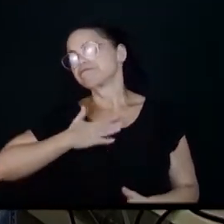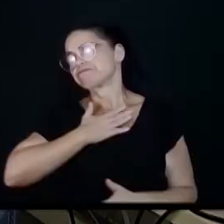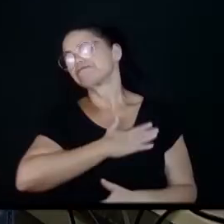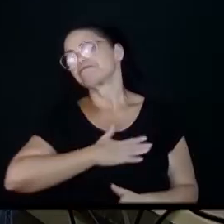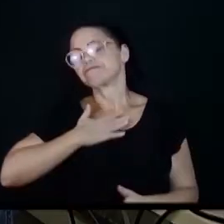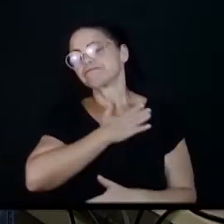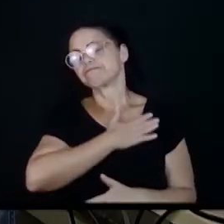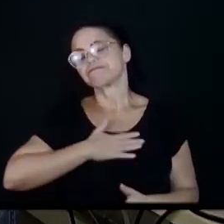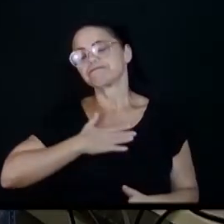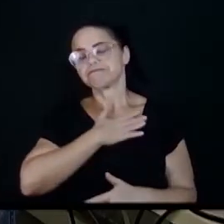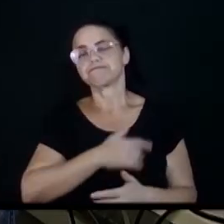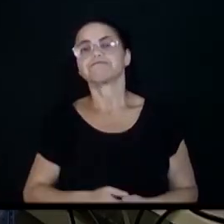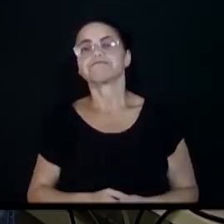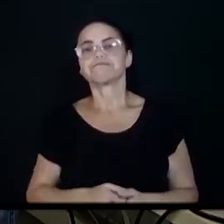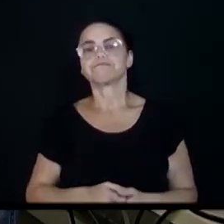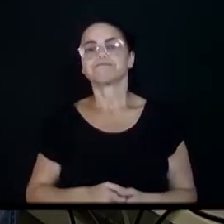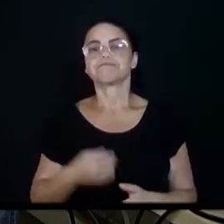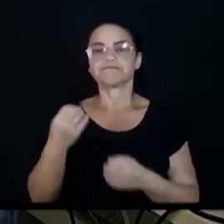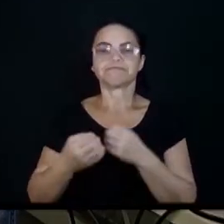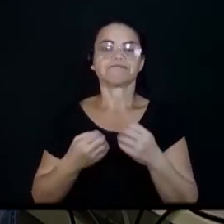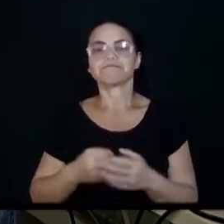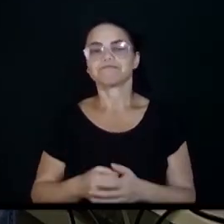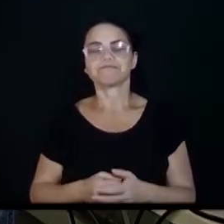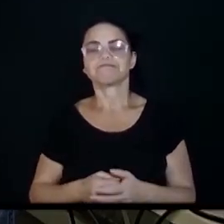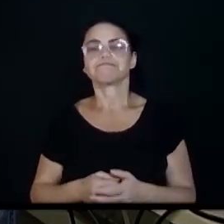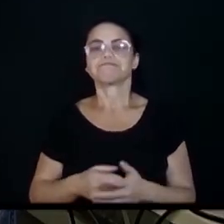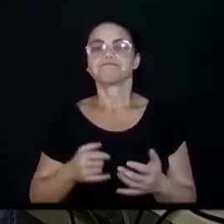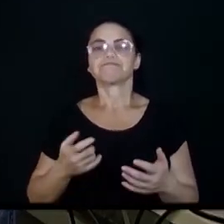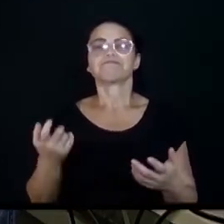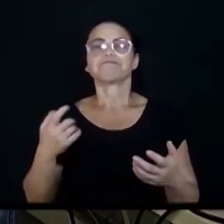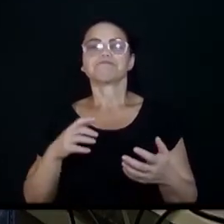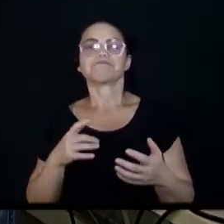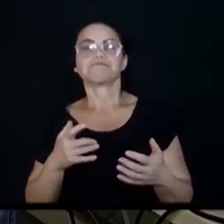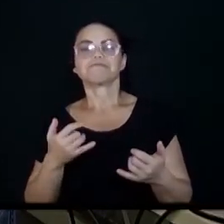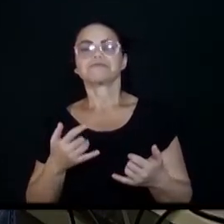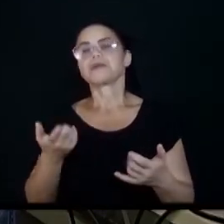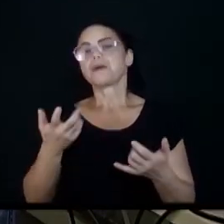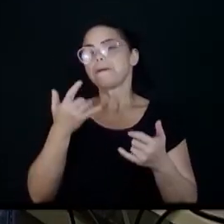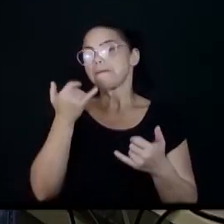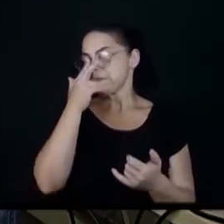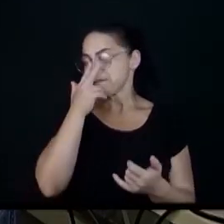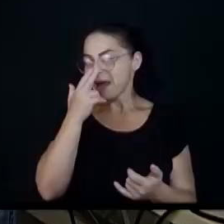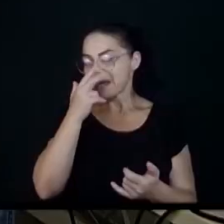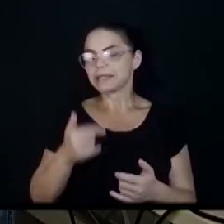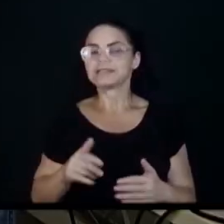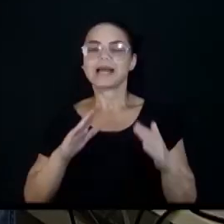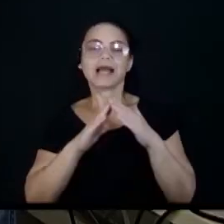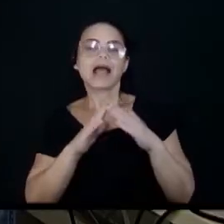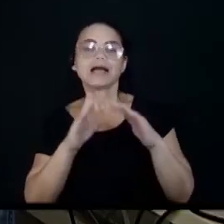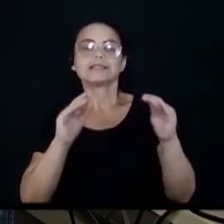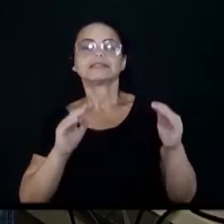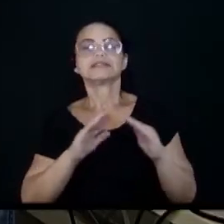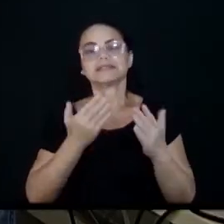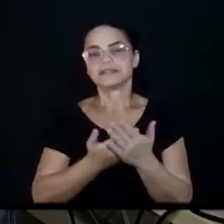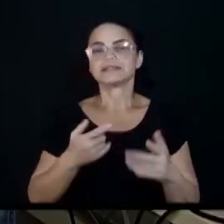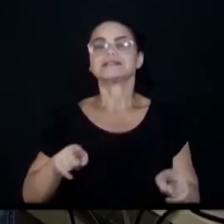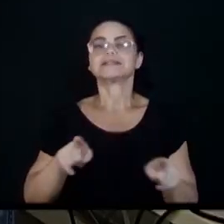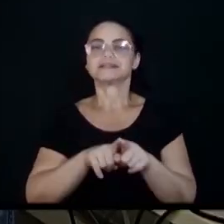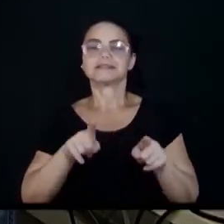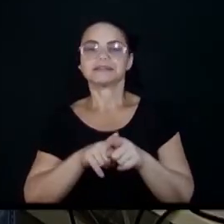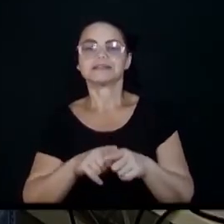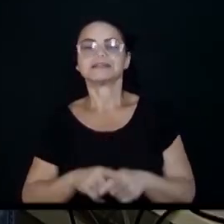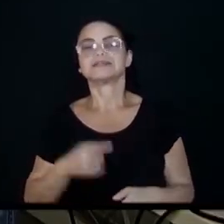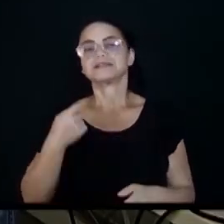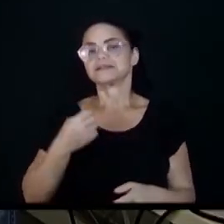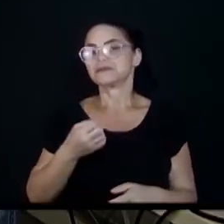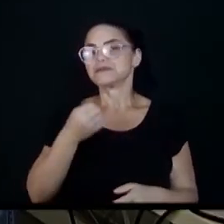se fosse uma extensão ali da casa, da escola. Para vocês também esse olhar é o que dá